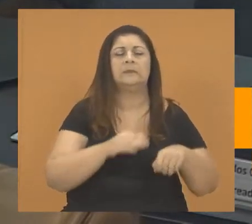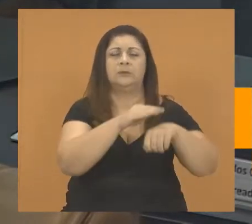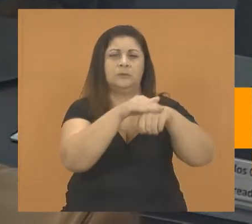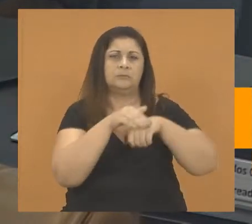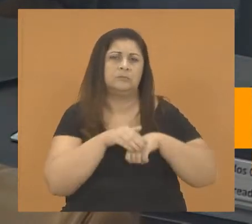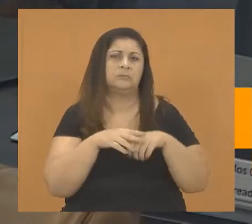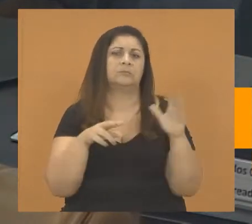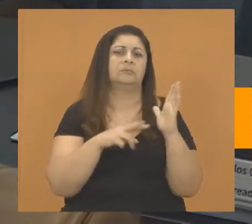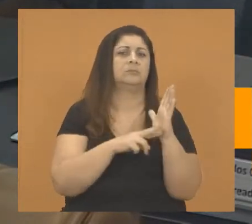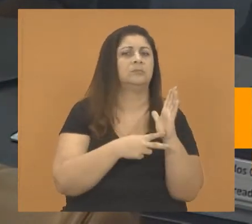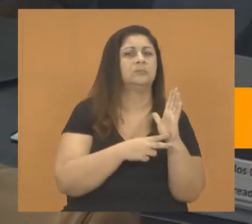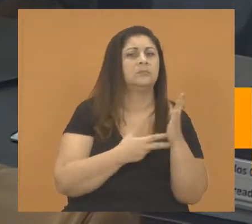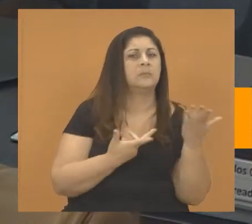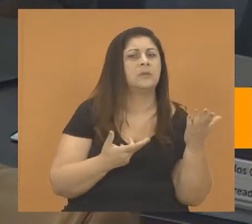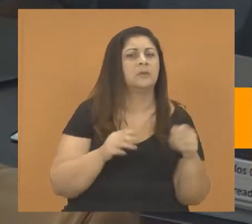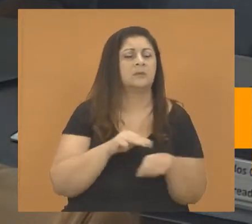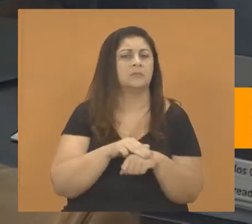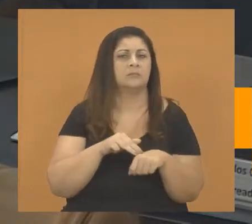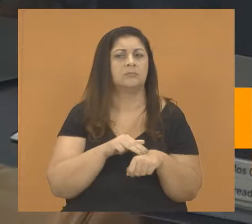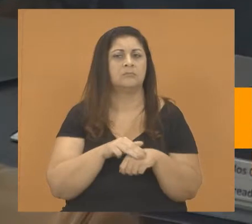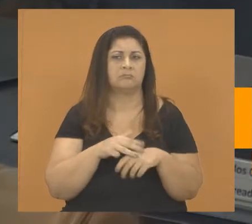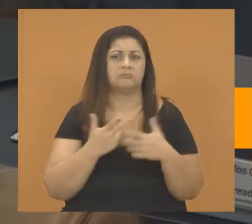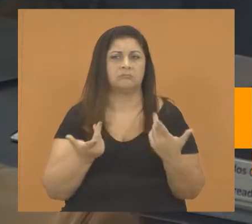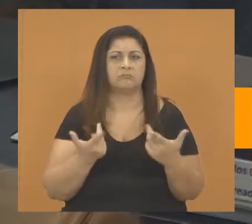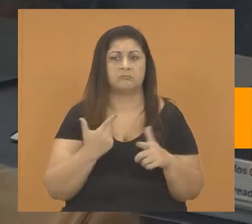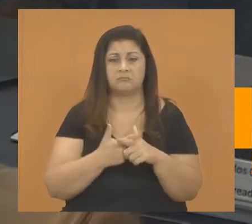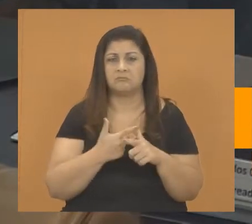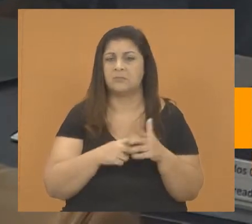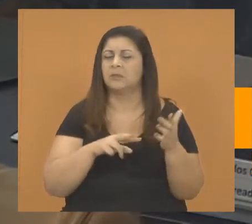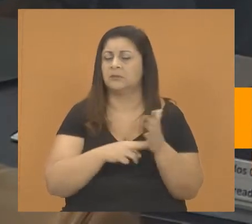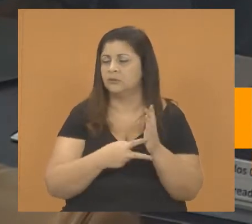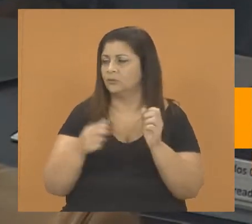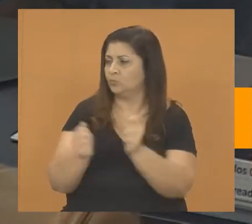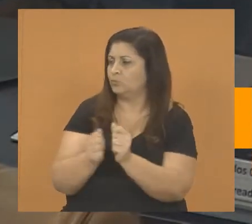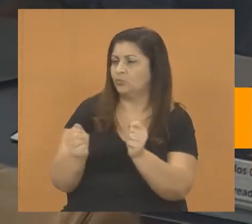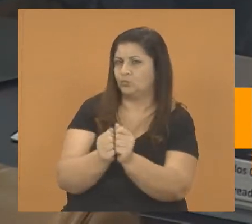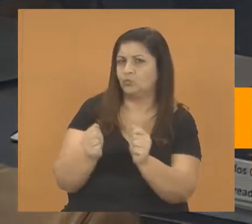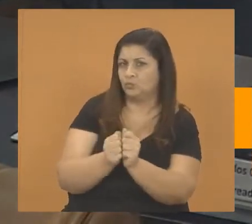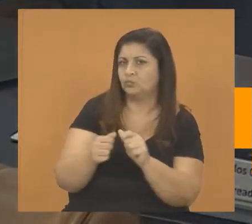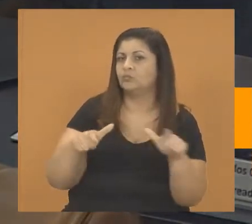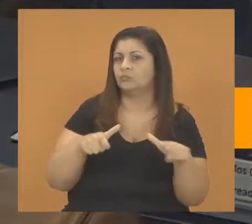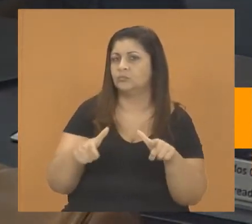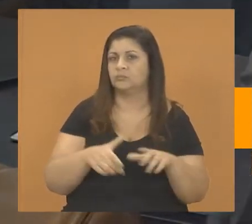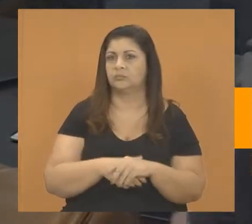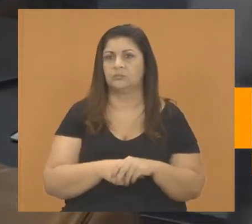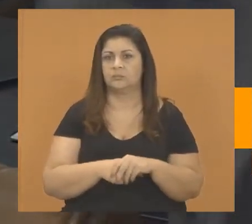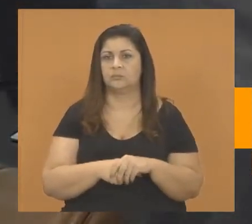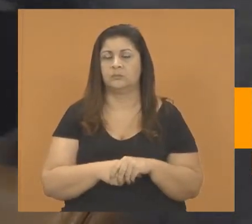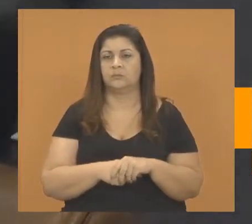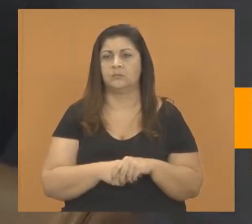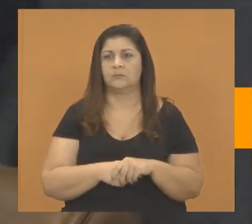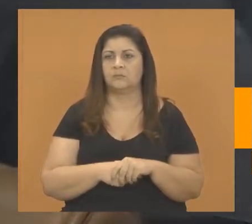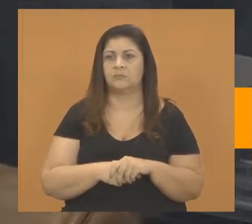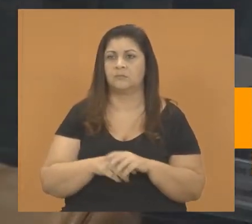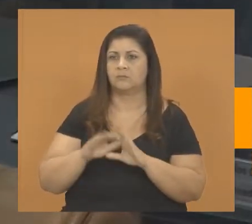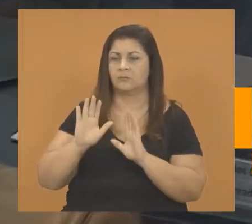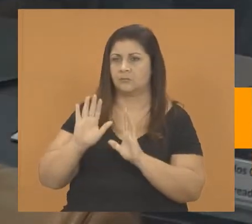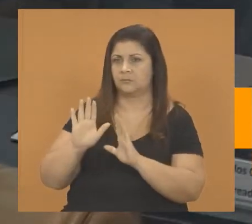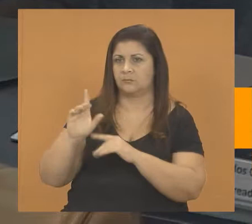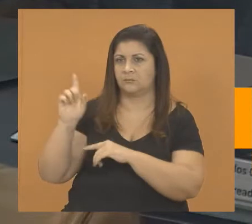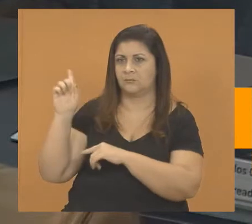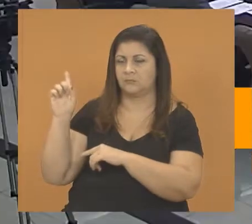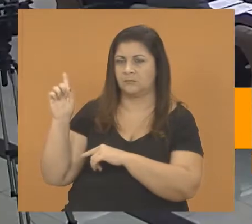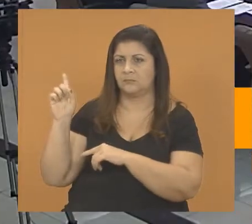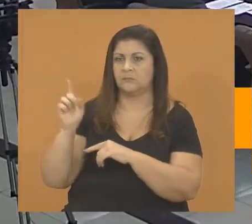para discutir isso aí porque nada melhor que o sindicato está no dia a dia junto trabalhador para saber o líder da situação uma parte por